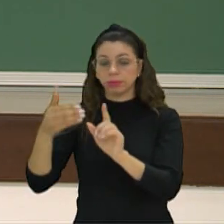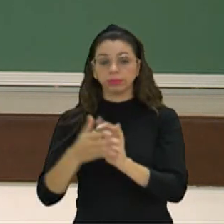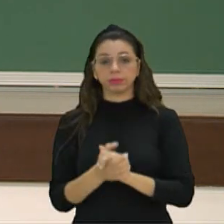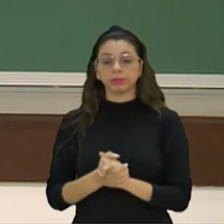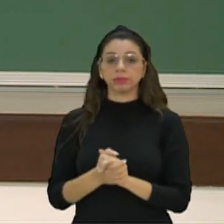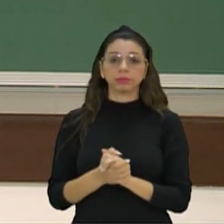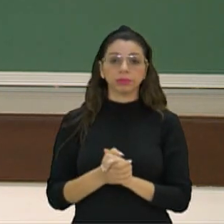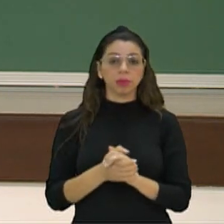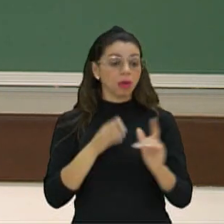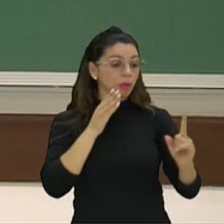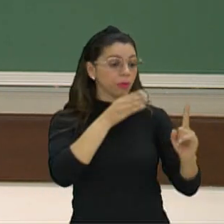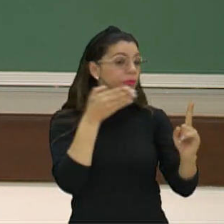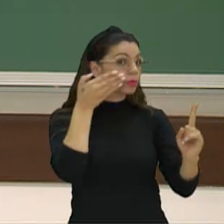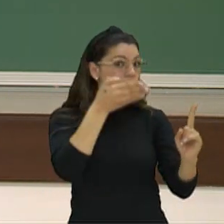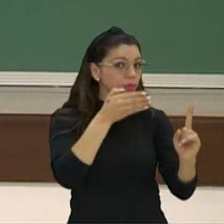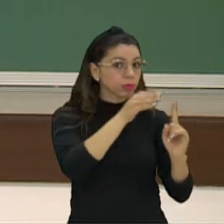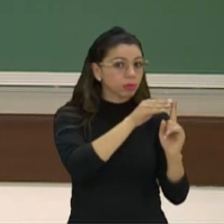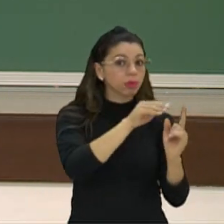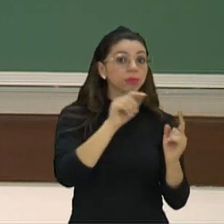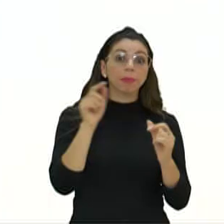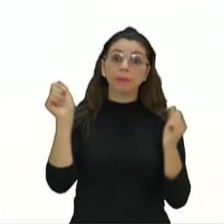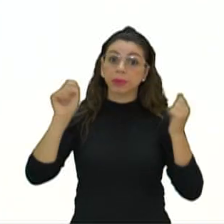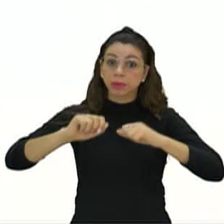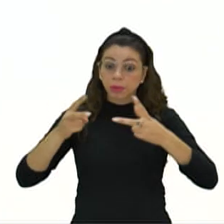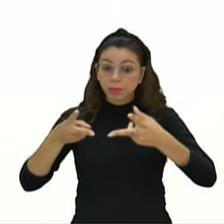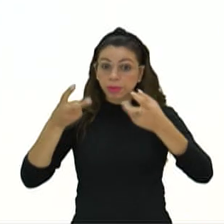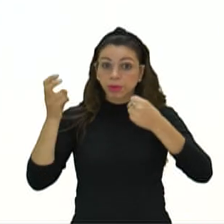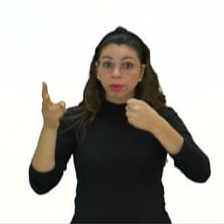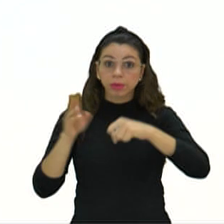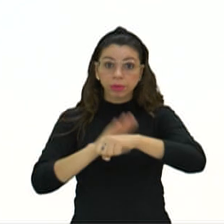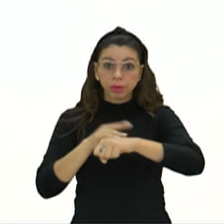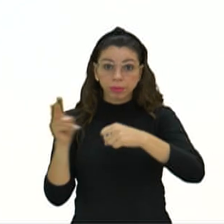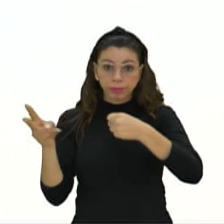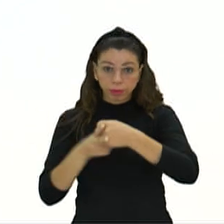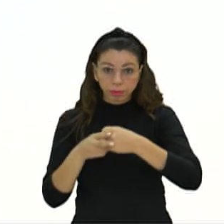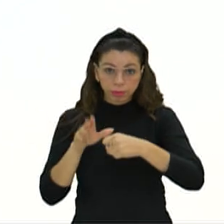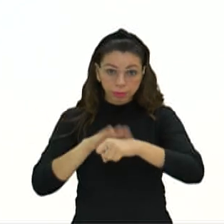principalmente, o tempo verbal. Vou dar um tempinho para vocês, vamos lá.